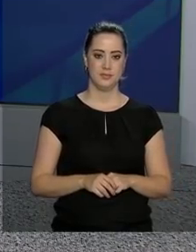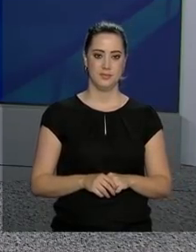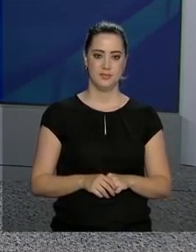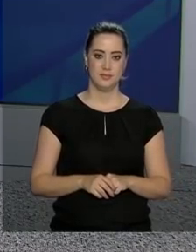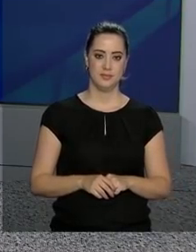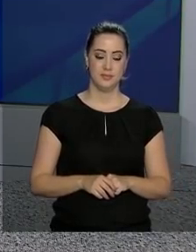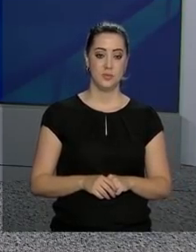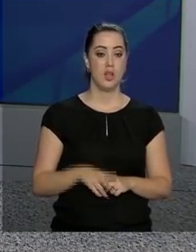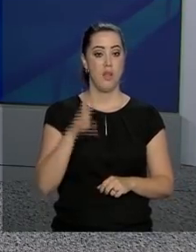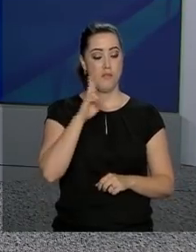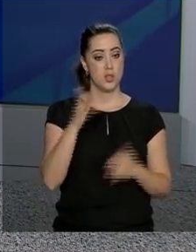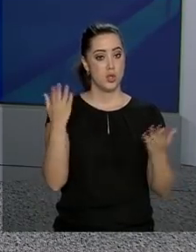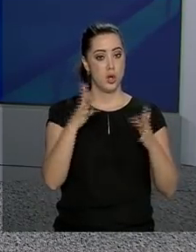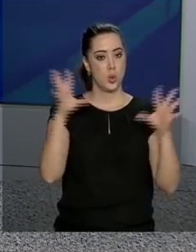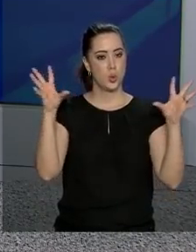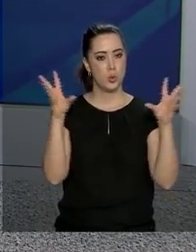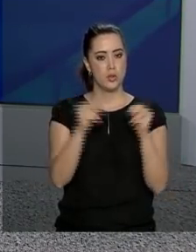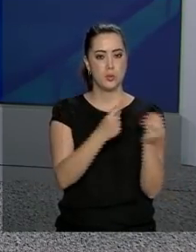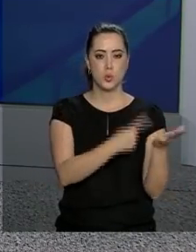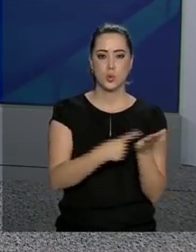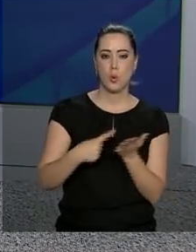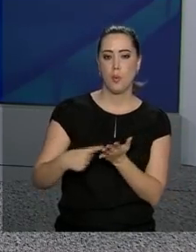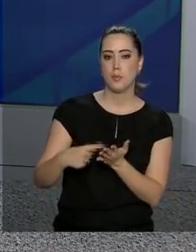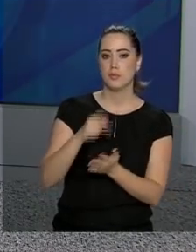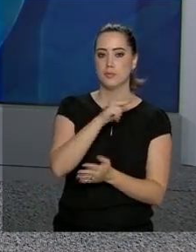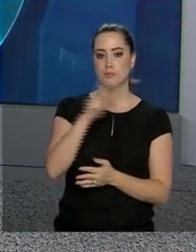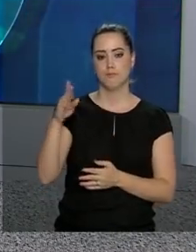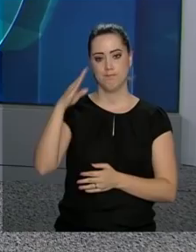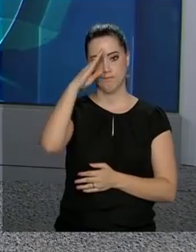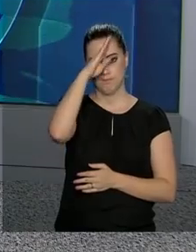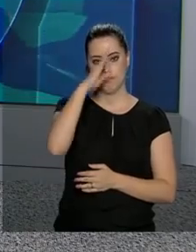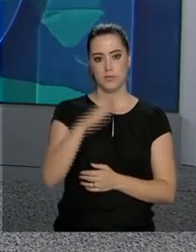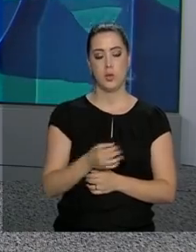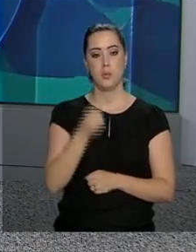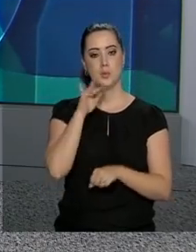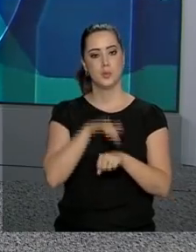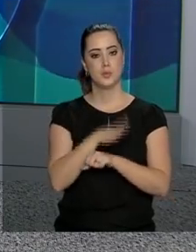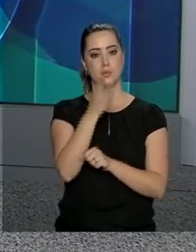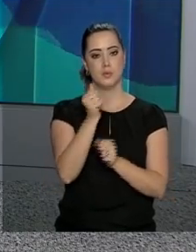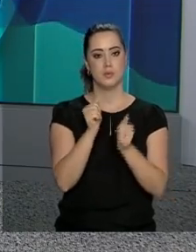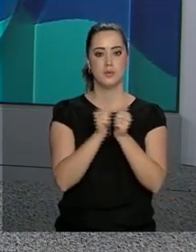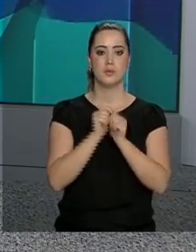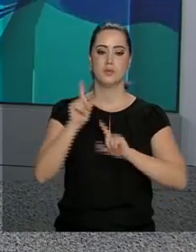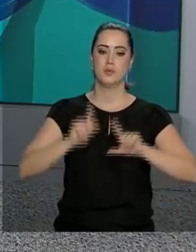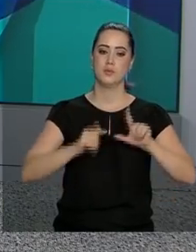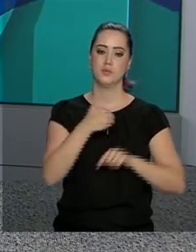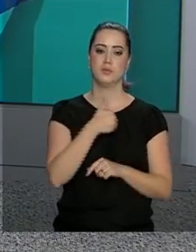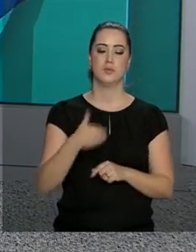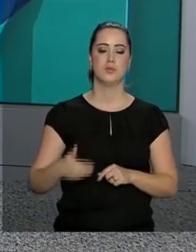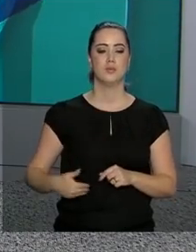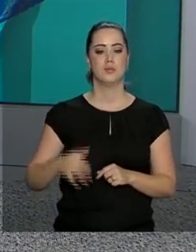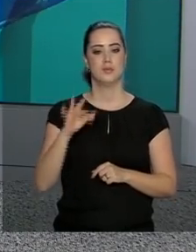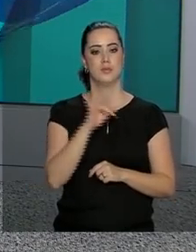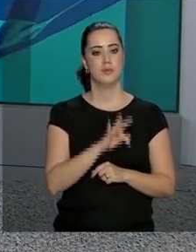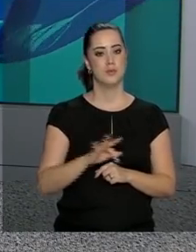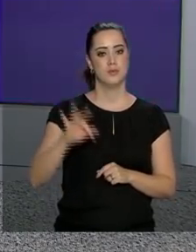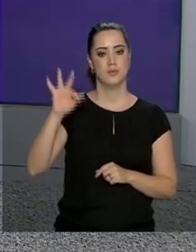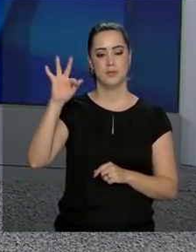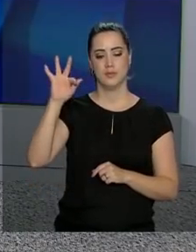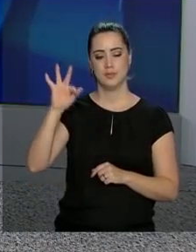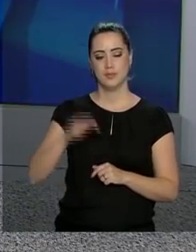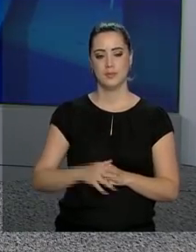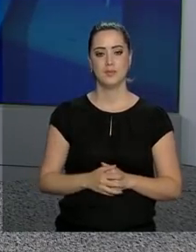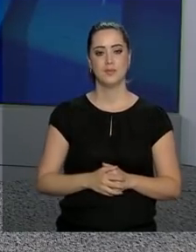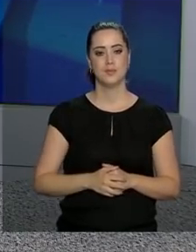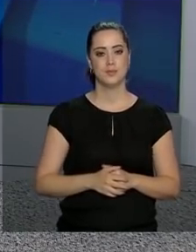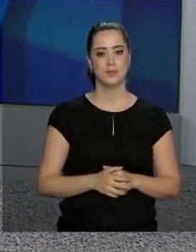61998678787. Acompanhe agora um resumo da agenda de hoje do presidente da República. Uma boa noite para você e continue aqui com a gente na NBR,